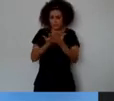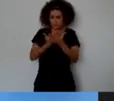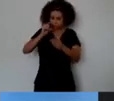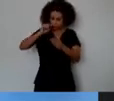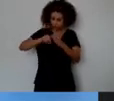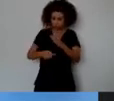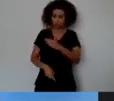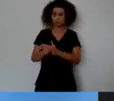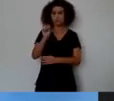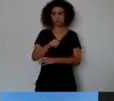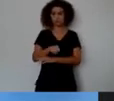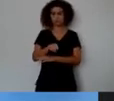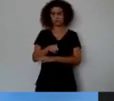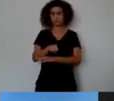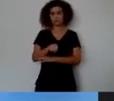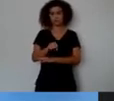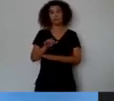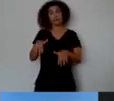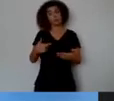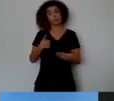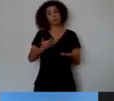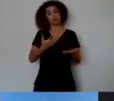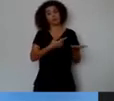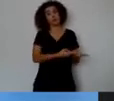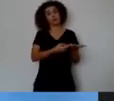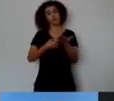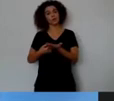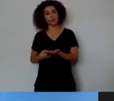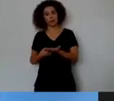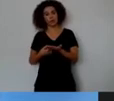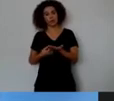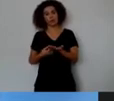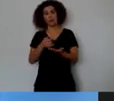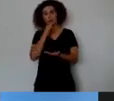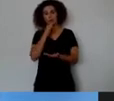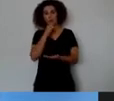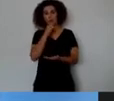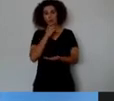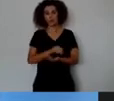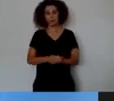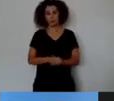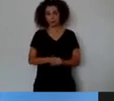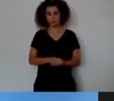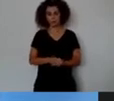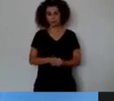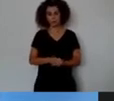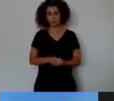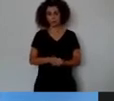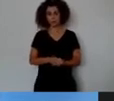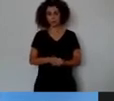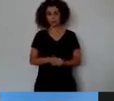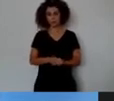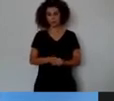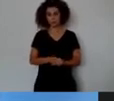né? Mas já de início eu gostaria de convidar vocês, assim, a não romantizar, por exemplo, a composição dessa mesa, por exemplo, ver pessoas no mesmo tempo falando